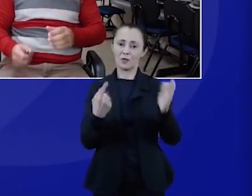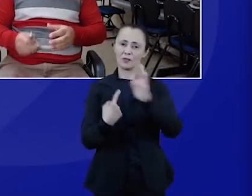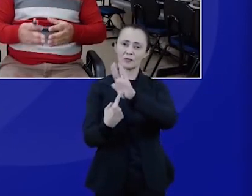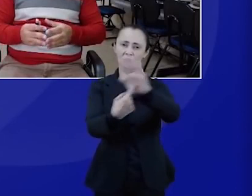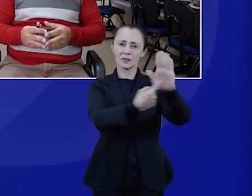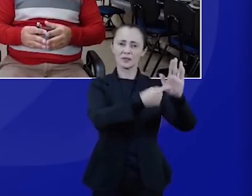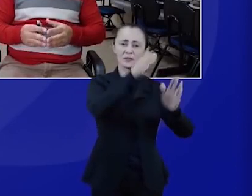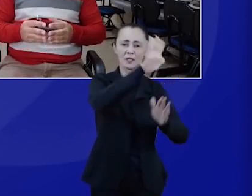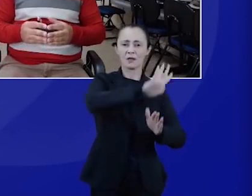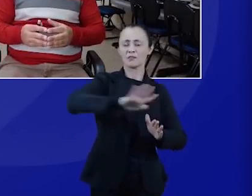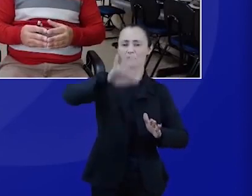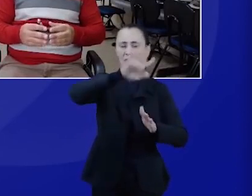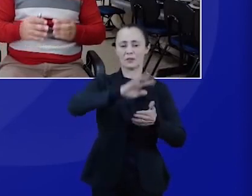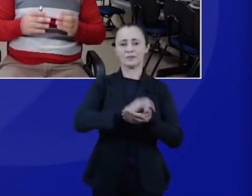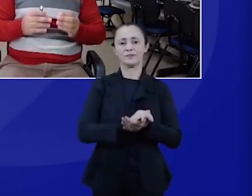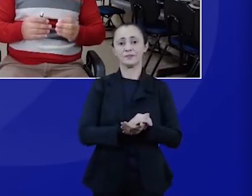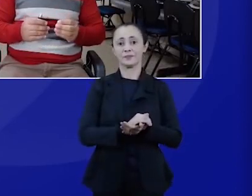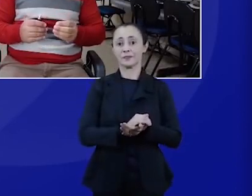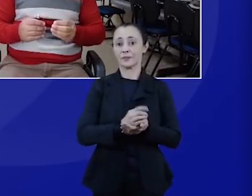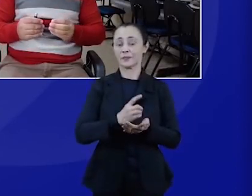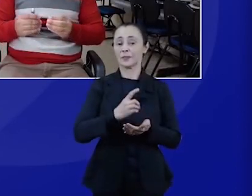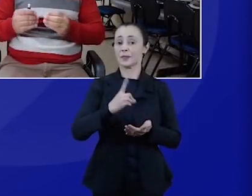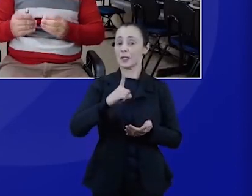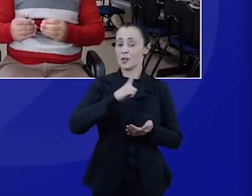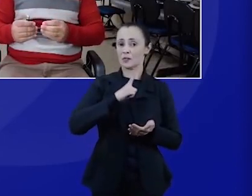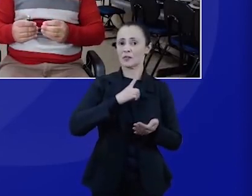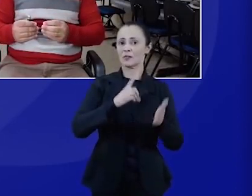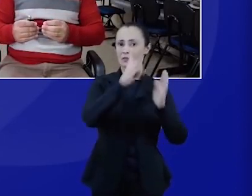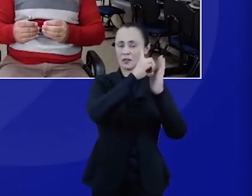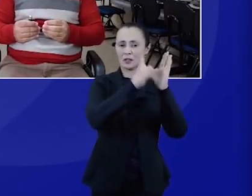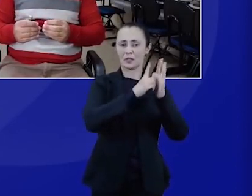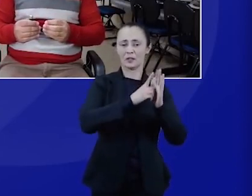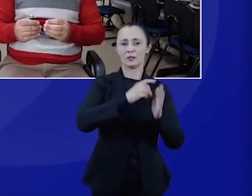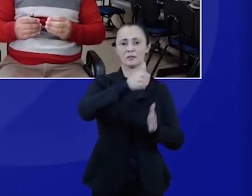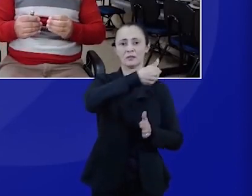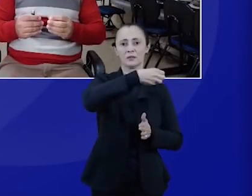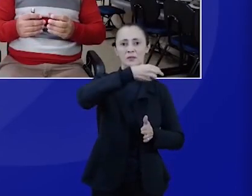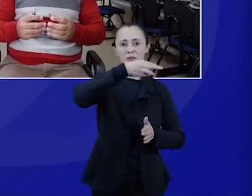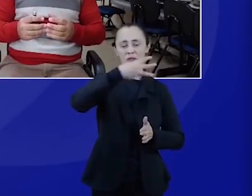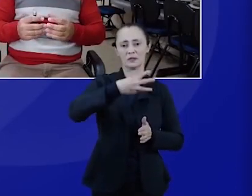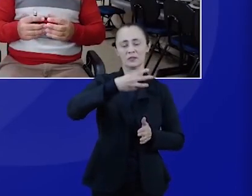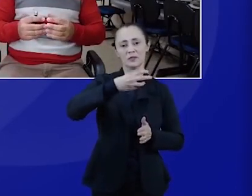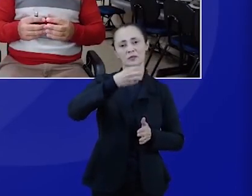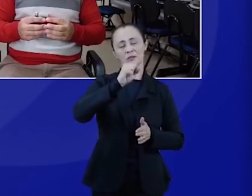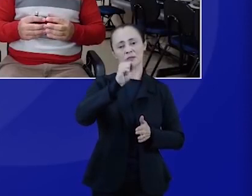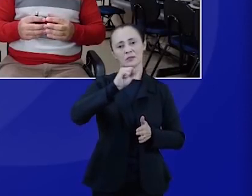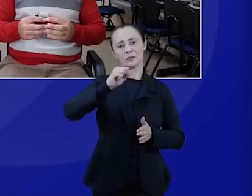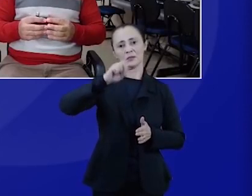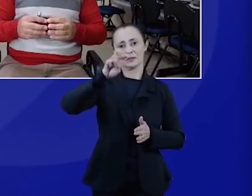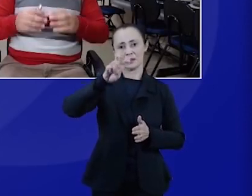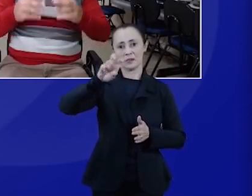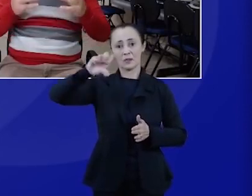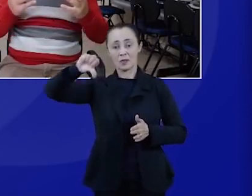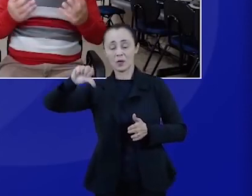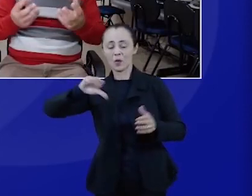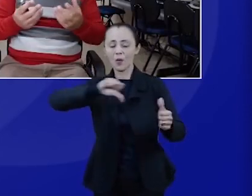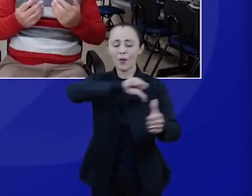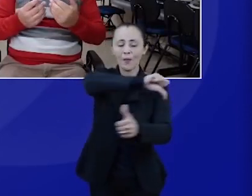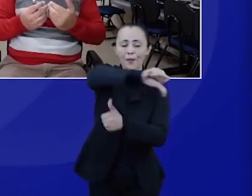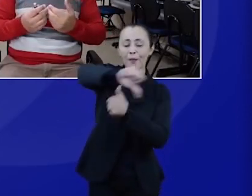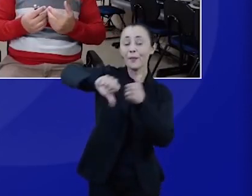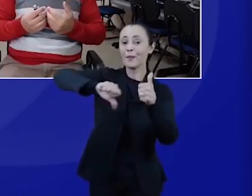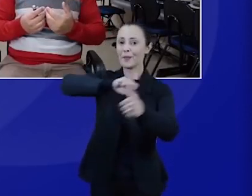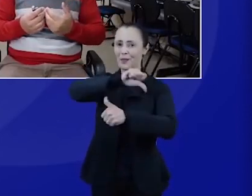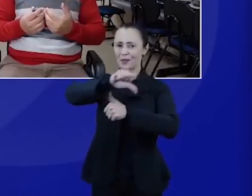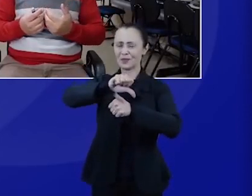geral. Nós temos um decreto, o 13.859, onde muda a essência do que